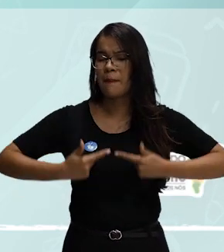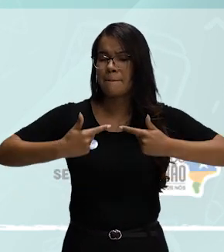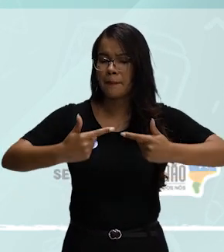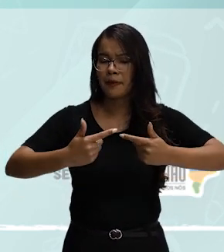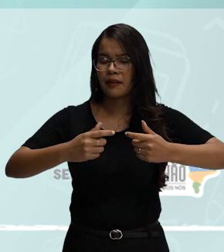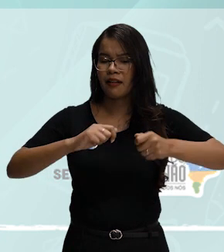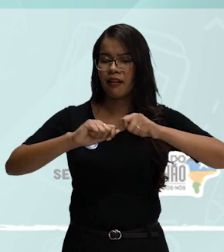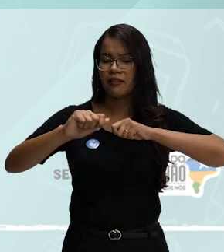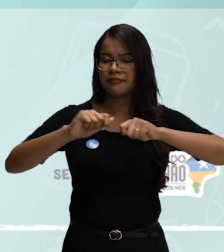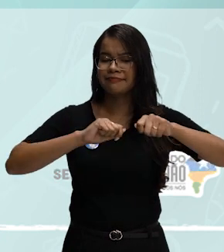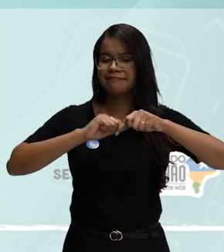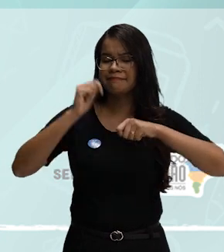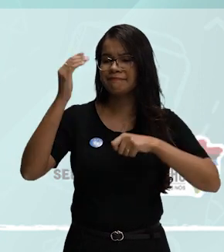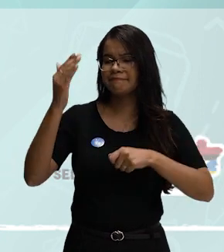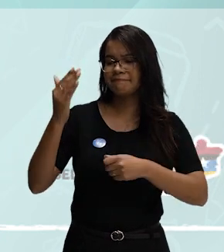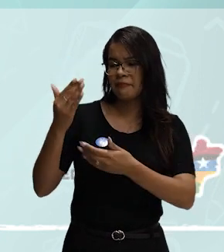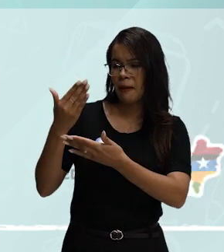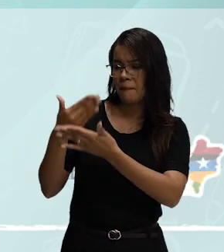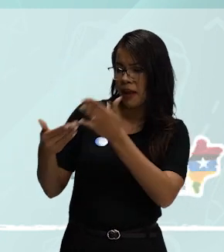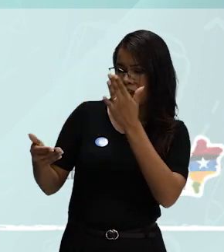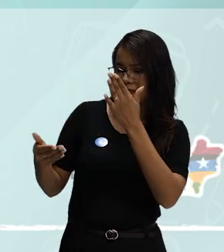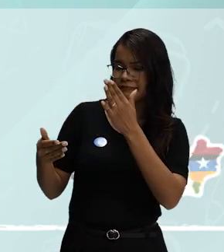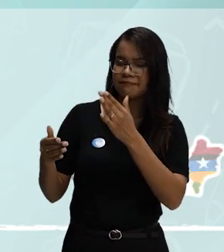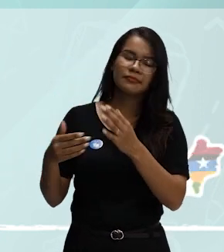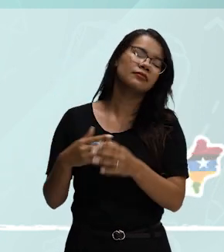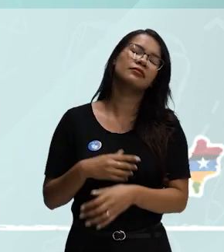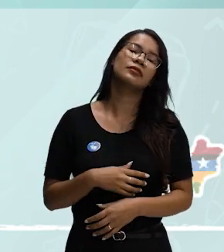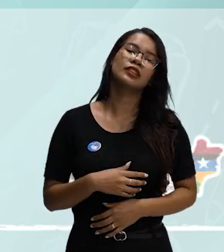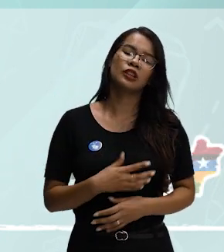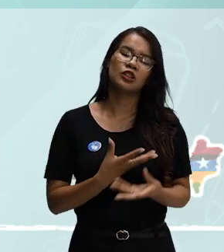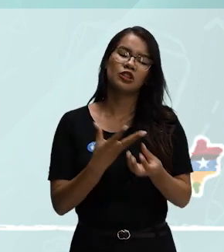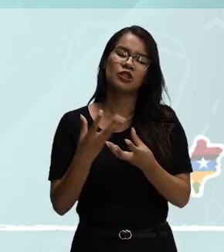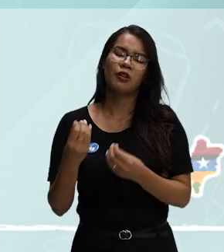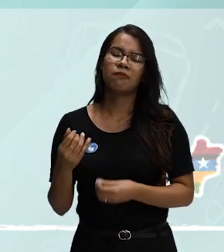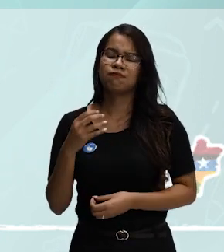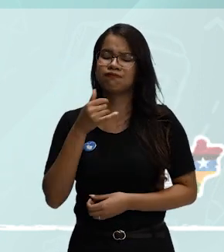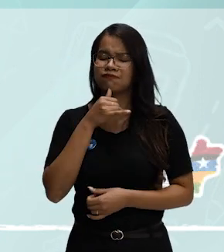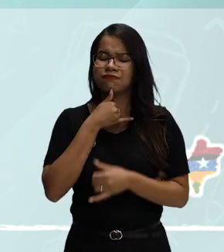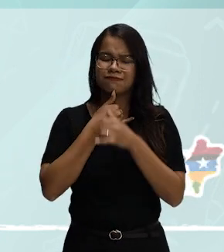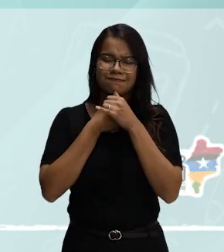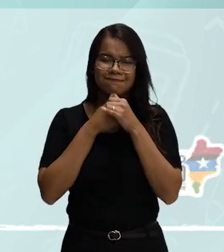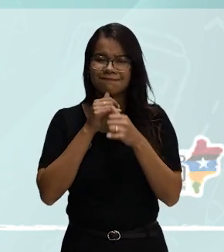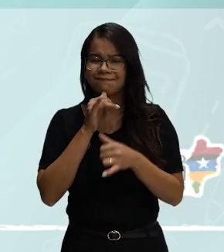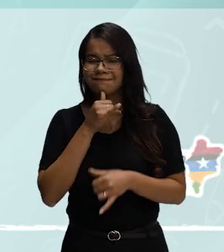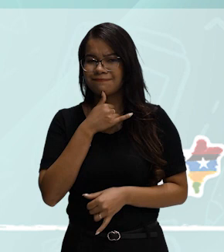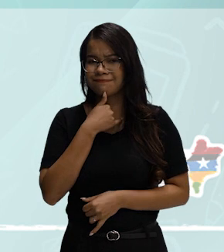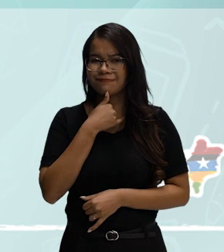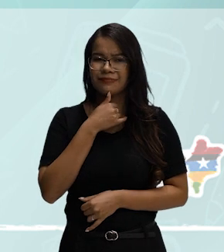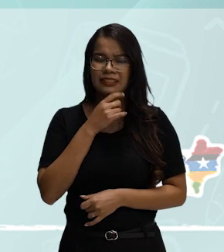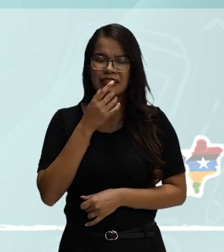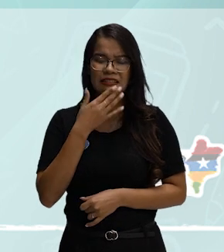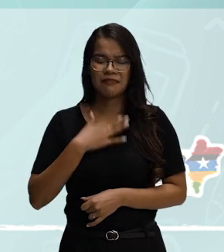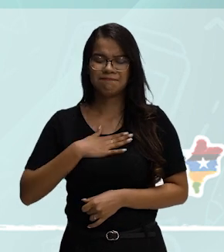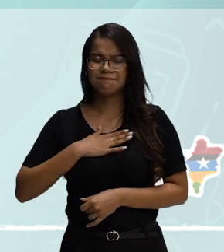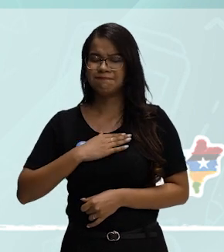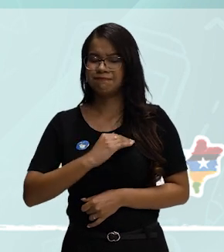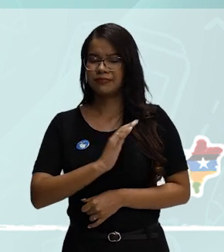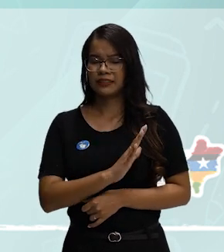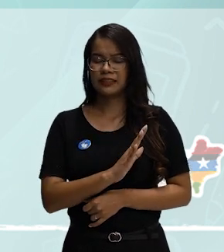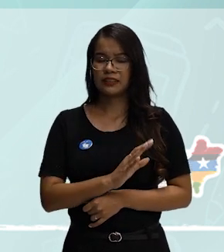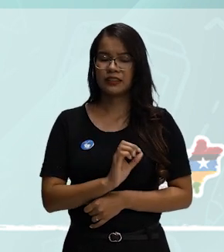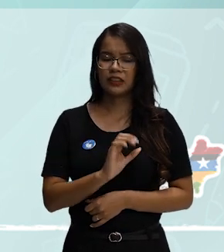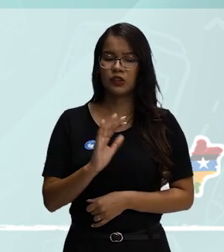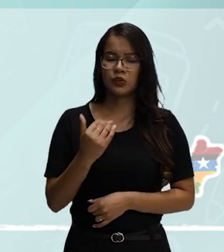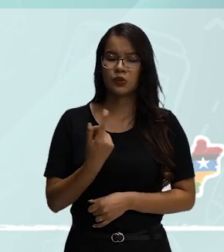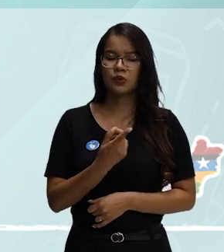a resposta, tá? Ele vai apresentar um eu lírico cheio de mágoas, de desgosto. Desgosto e mágoa e agonia são palavras que nos